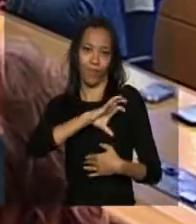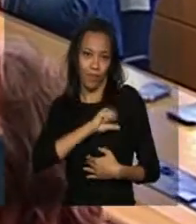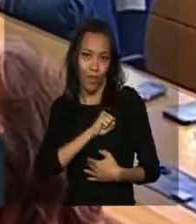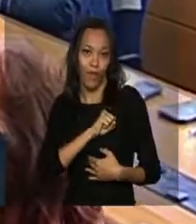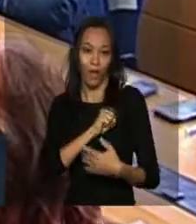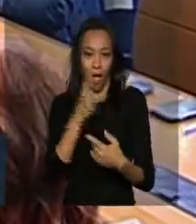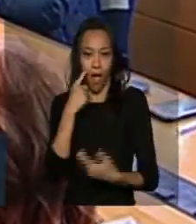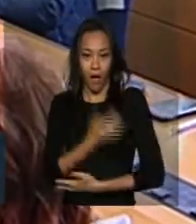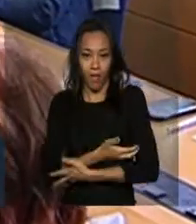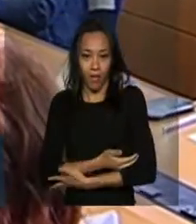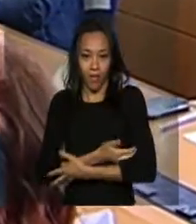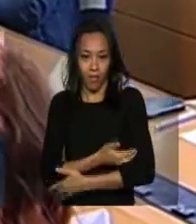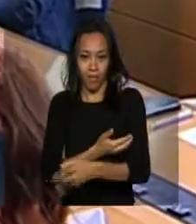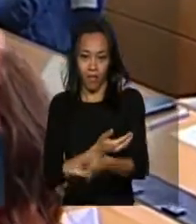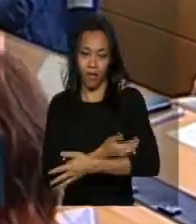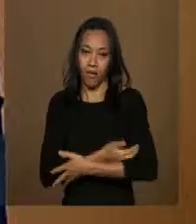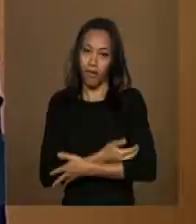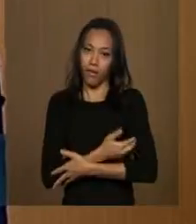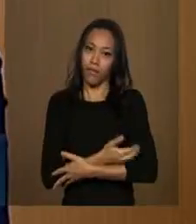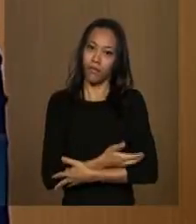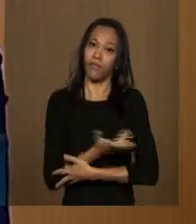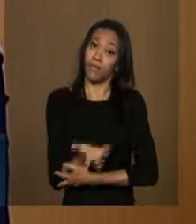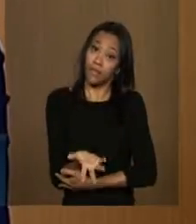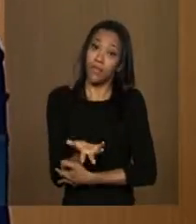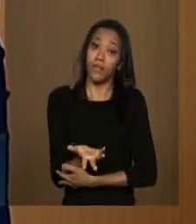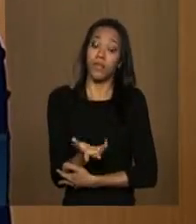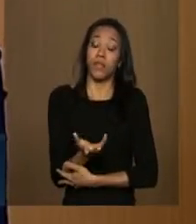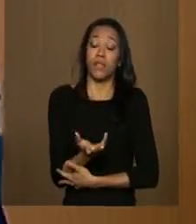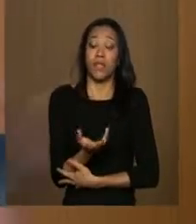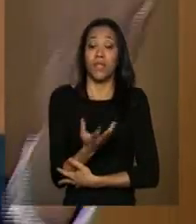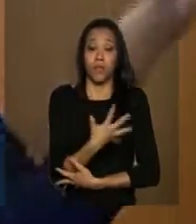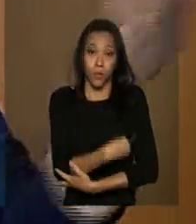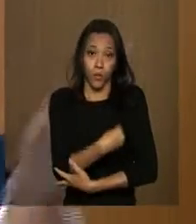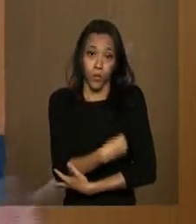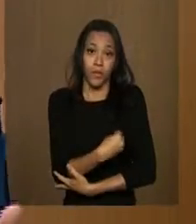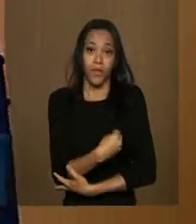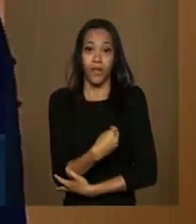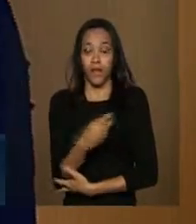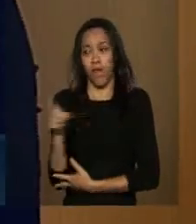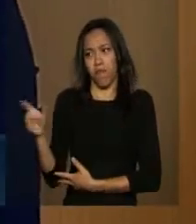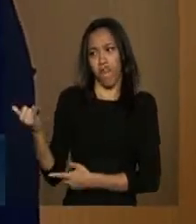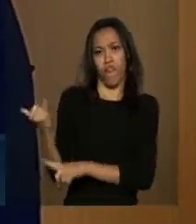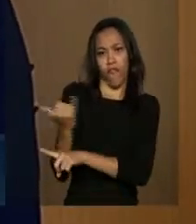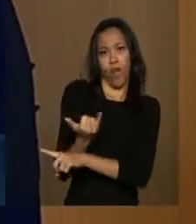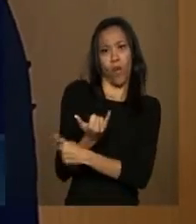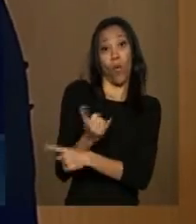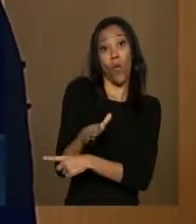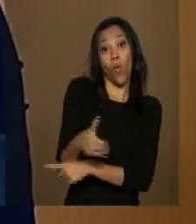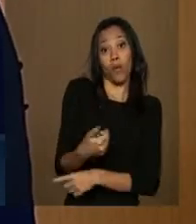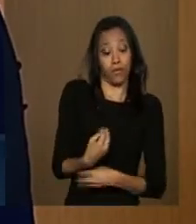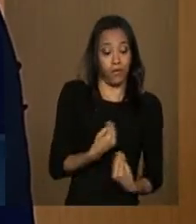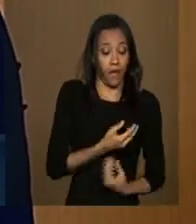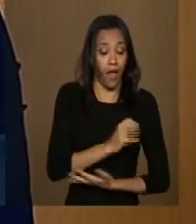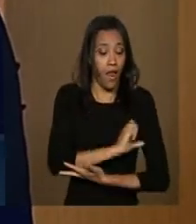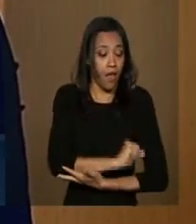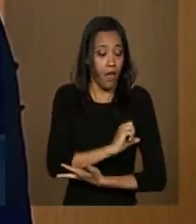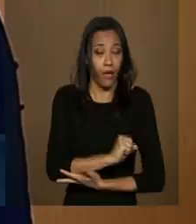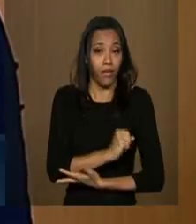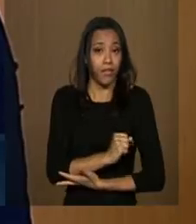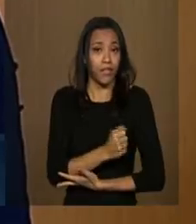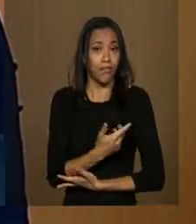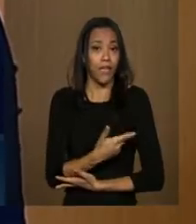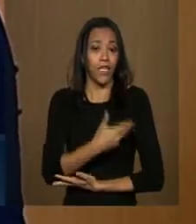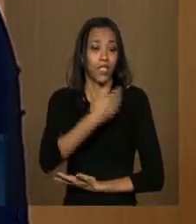seus bebezinhos amamentando. E lembrar que, realmente, o Bonilla falou disso também, quando você dá leite, você não está tirando do seu filho.